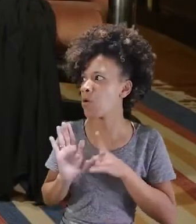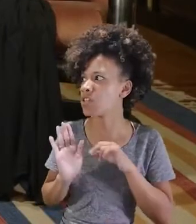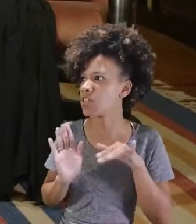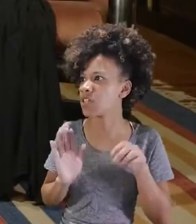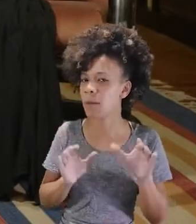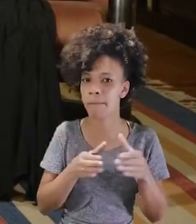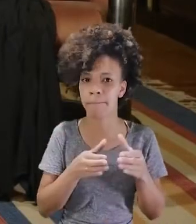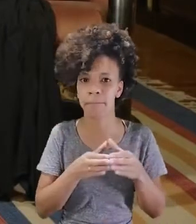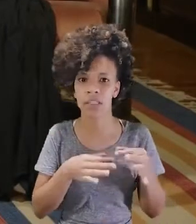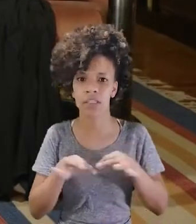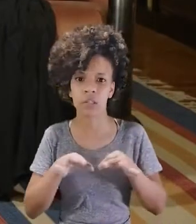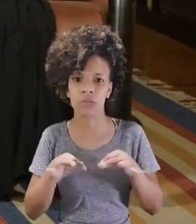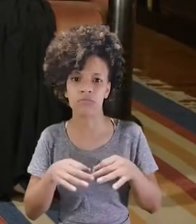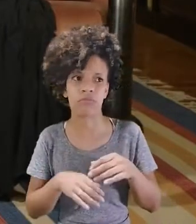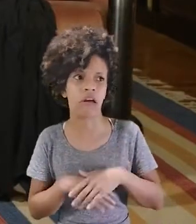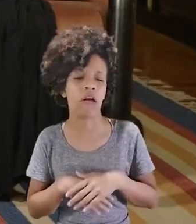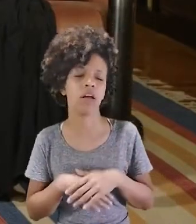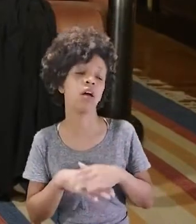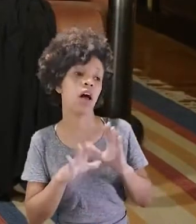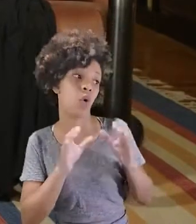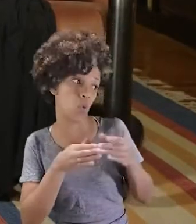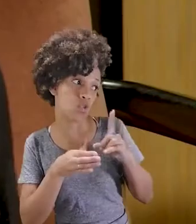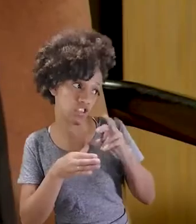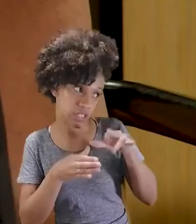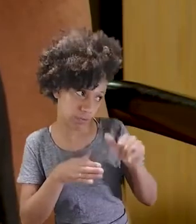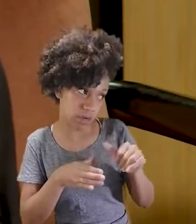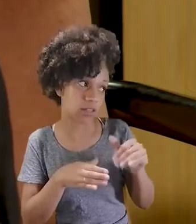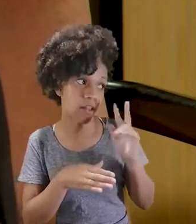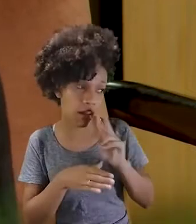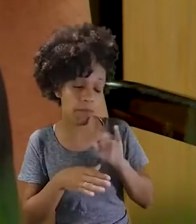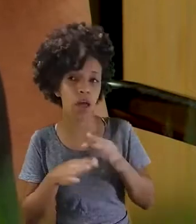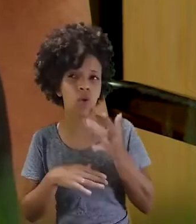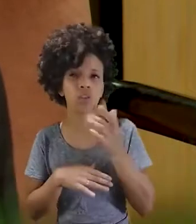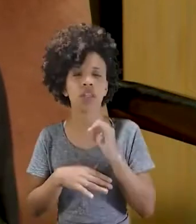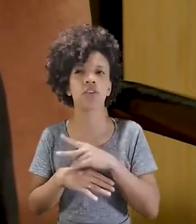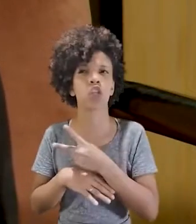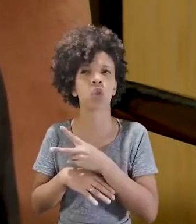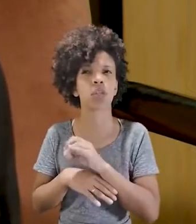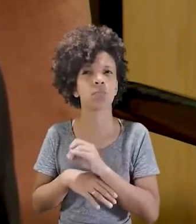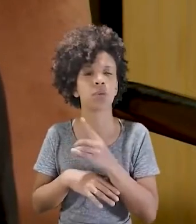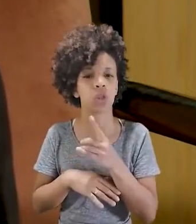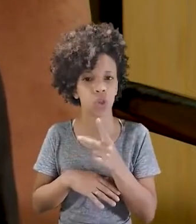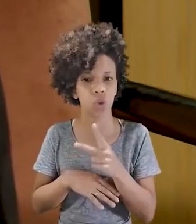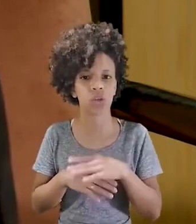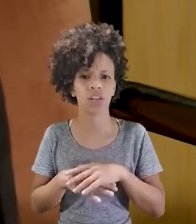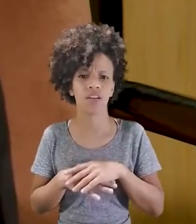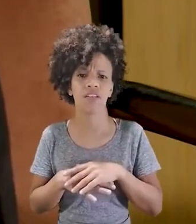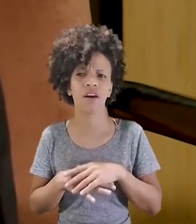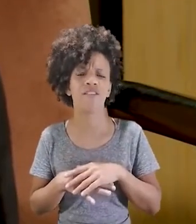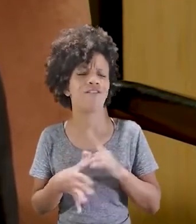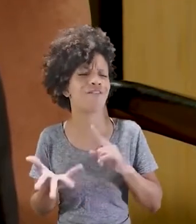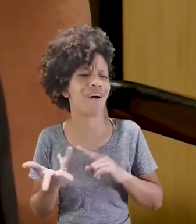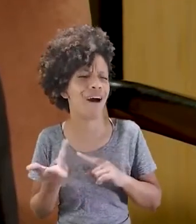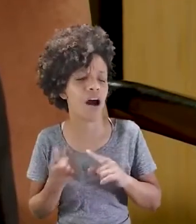Então é ele tem que organizar essa dica dessa vingança né isso não sei se vocês vão lembrar em 2012 quando